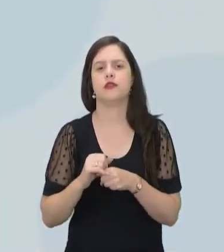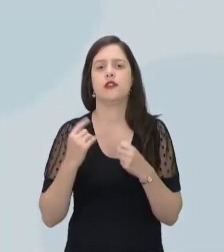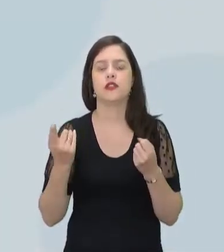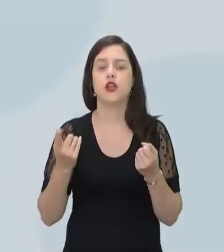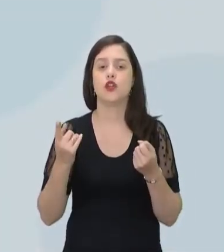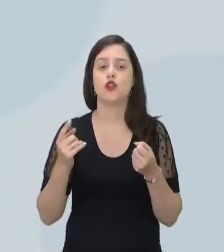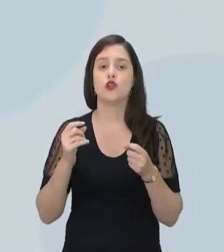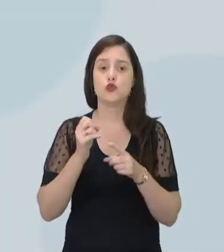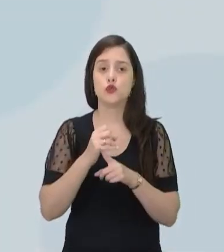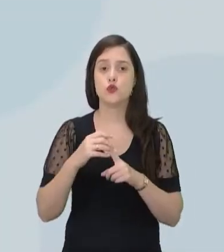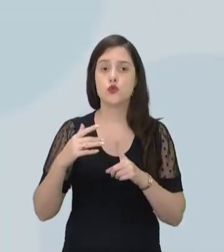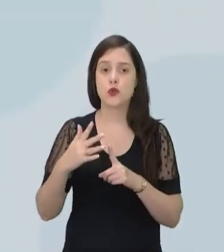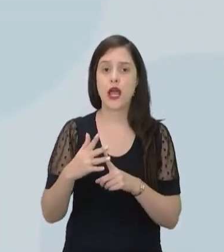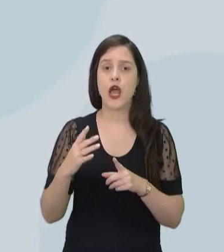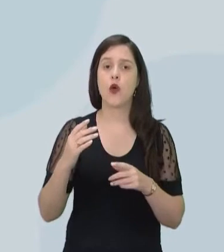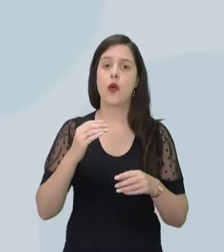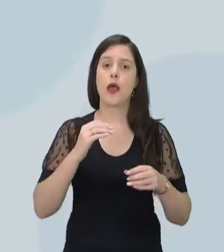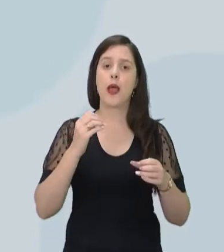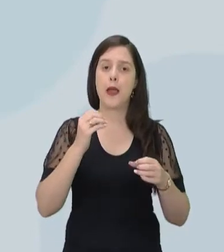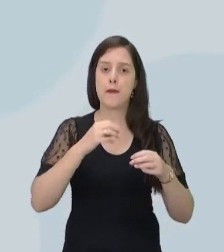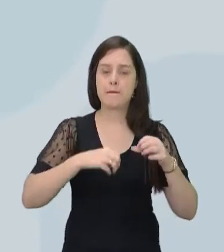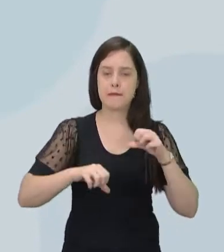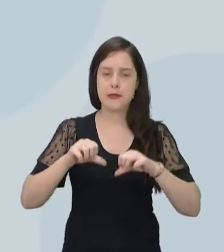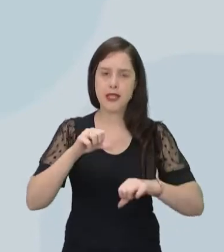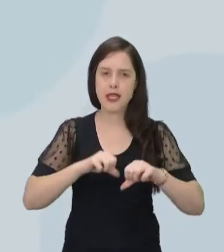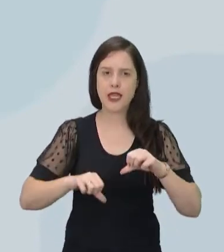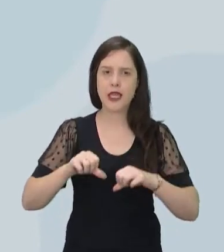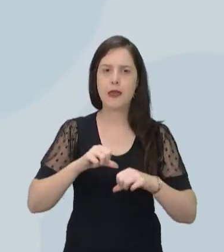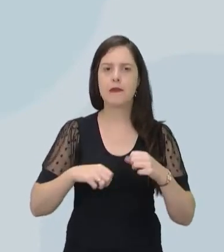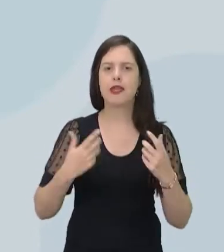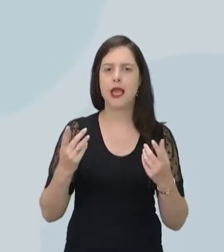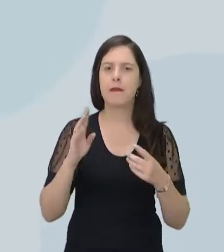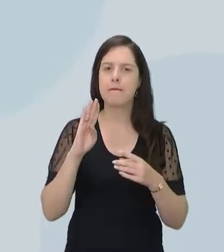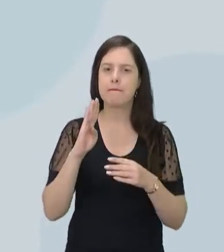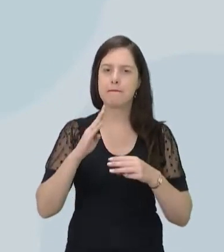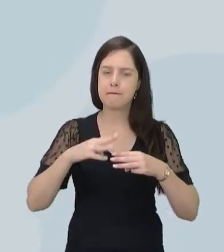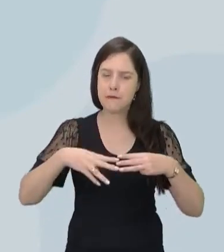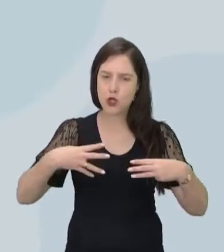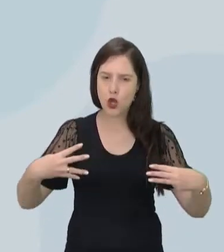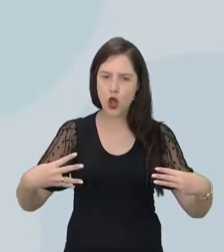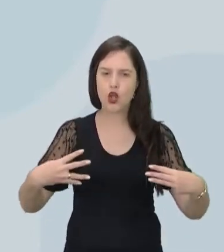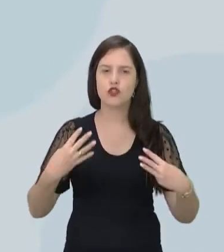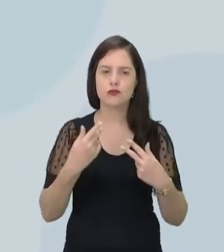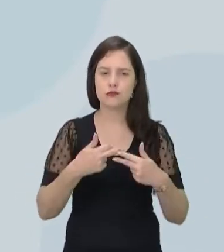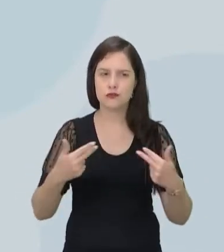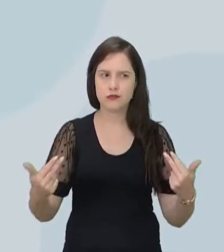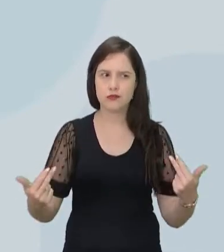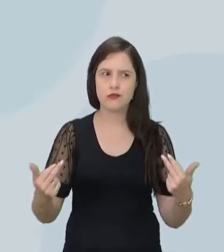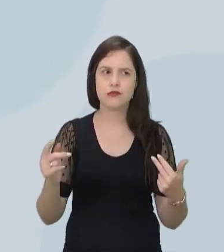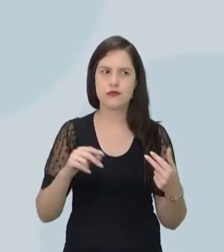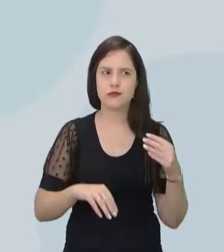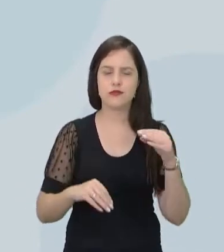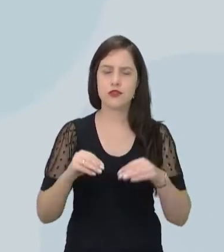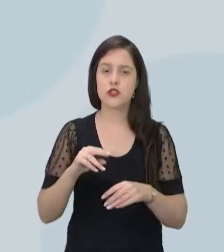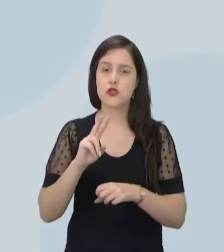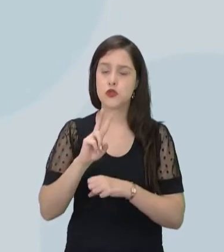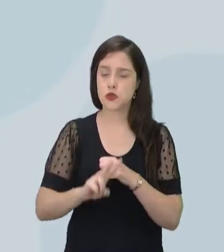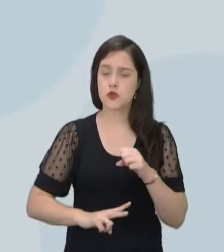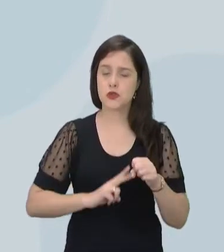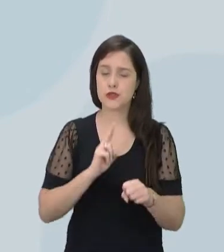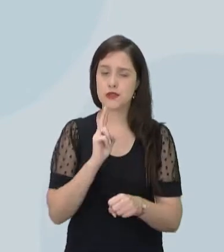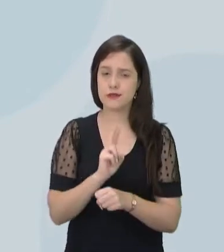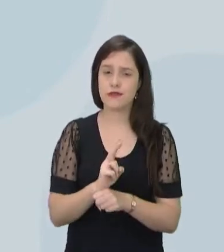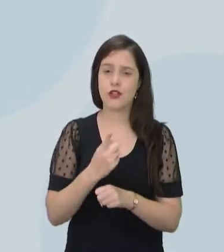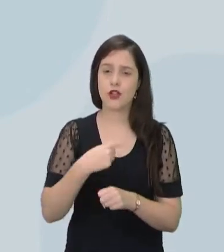sociocultural e ambiental, toda a questão física, química, biológica ali integrada, tá? Junto desses hábitos sustentáveis, seja na